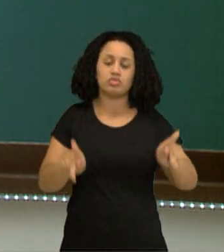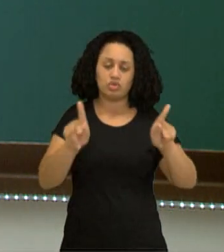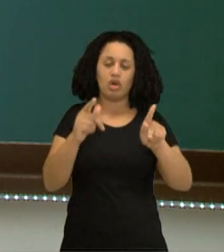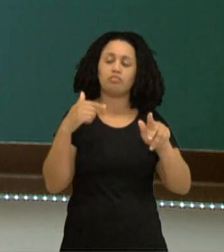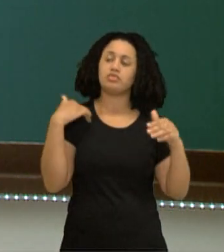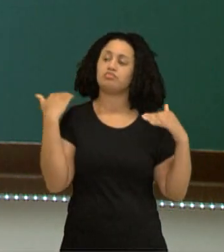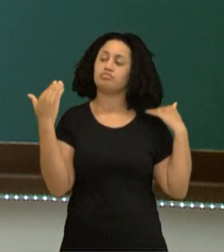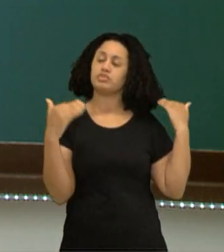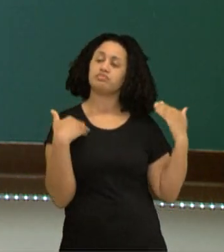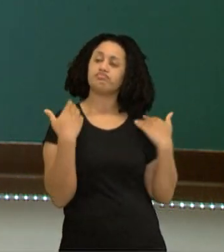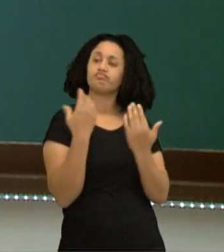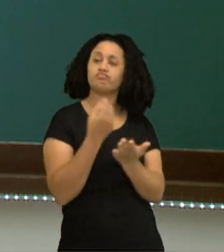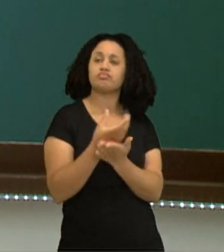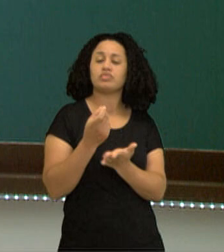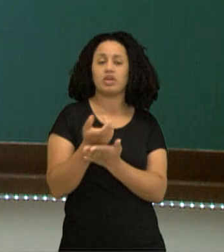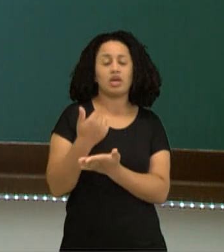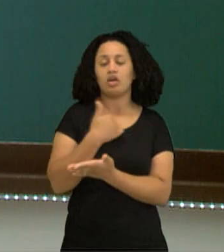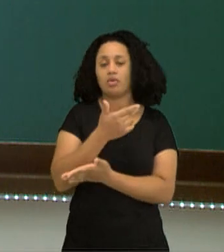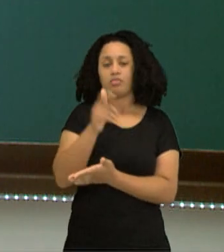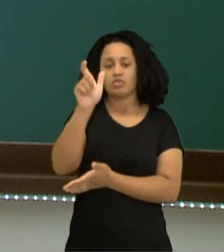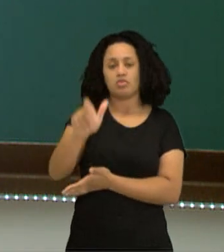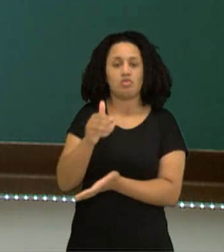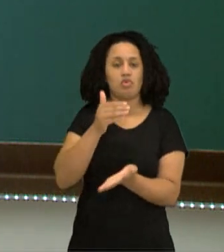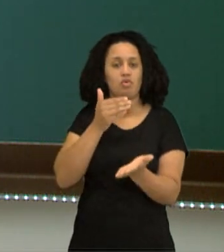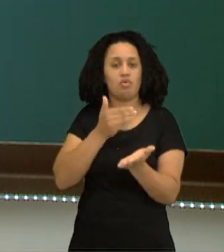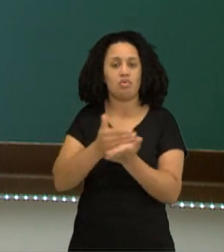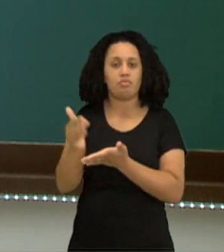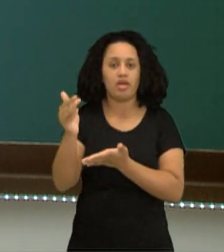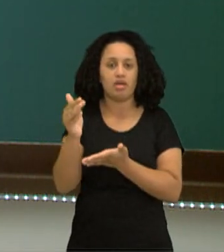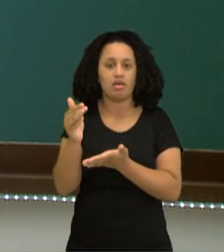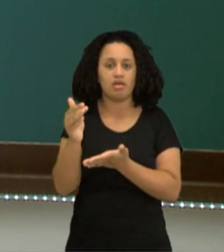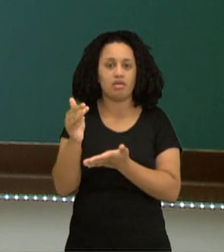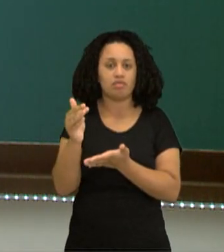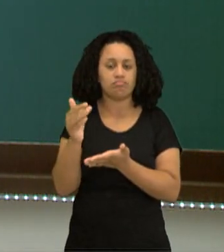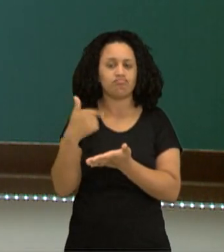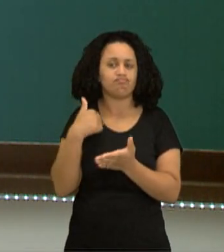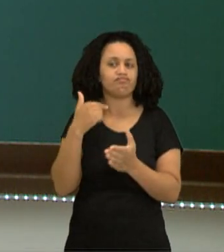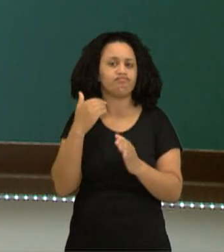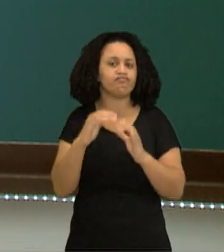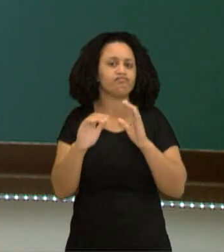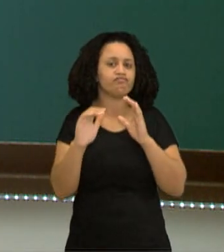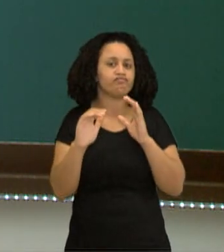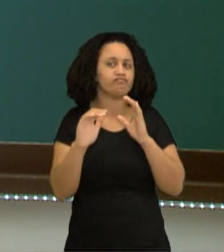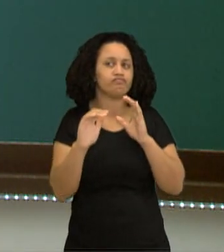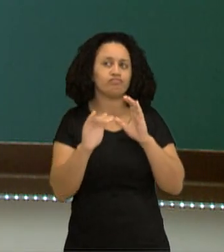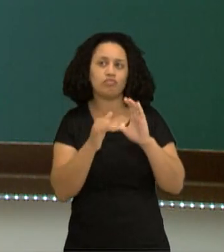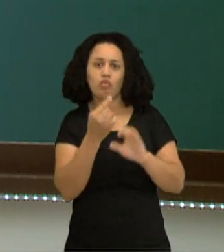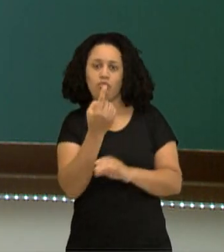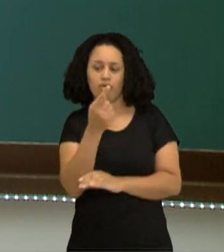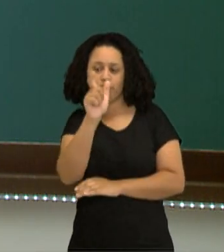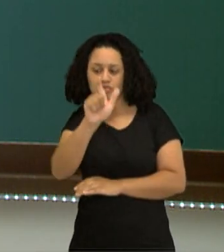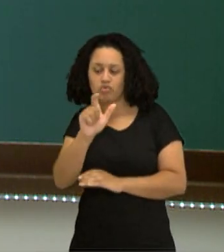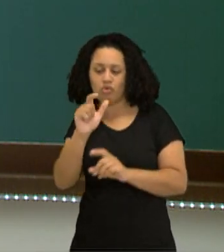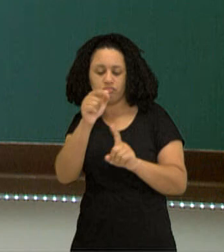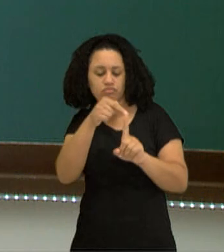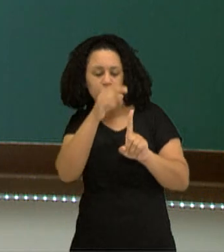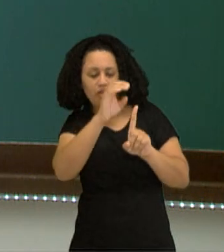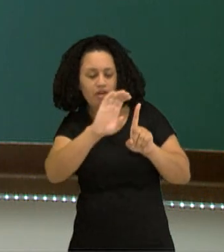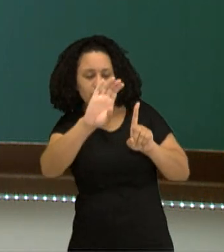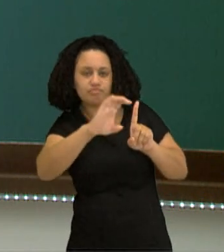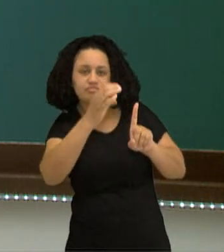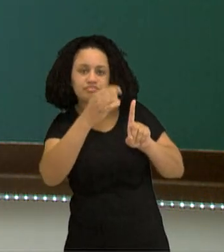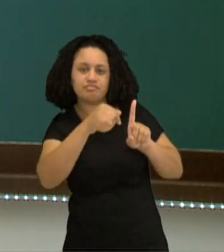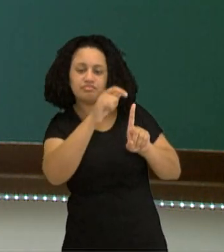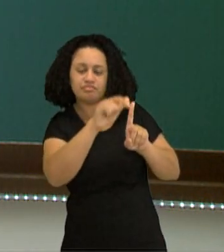compras, e de repente uma pessoa começa: oh happy day, oh happy